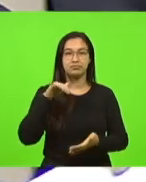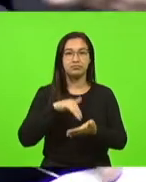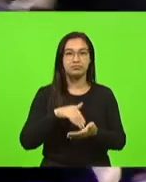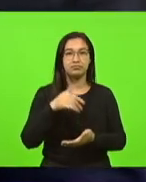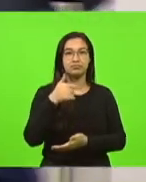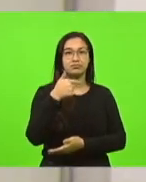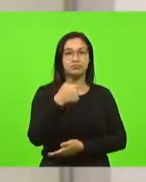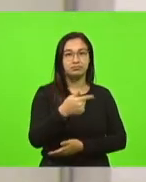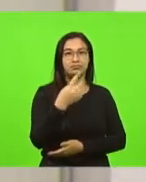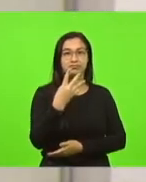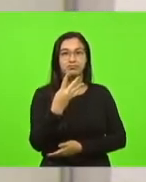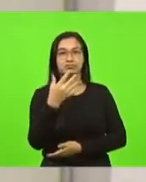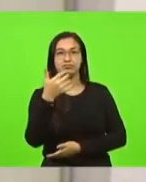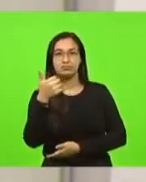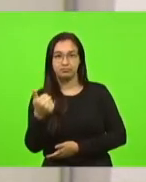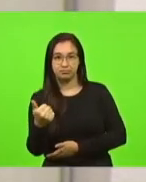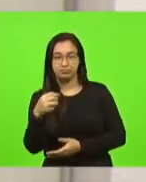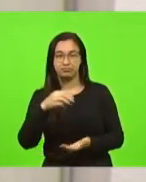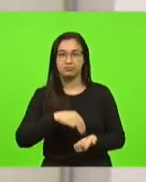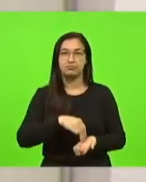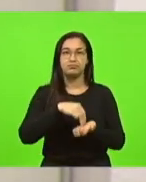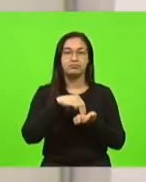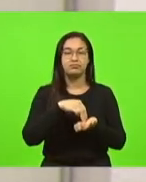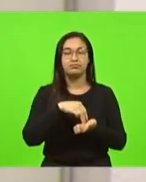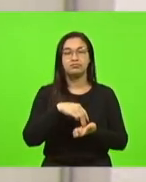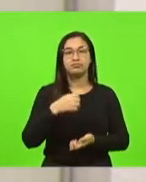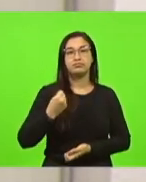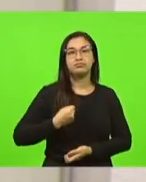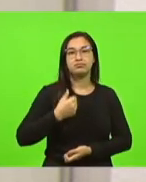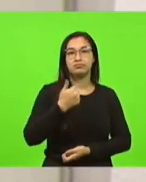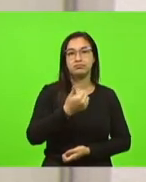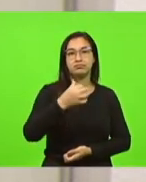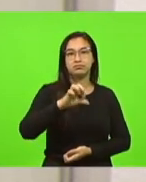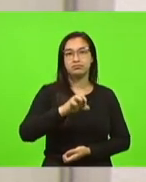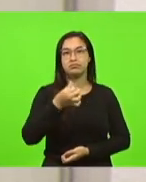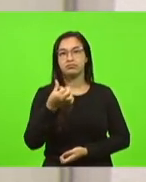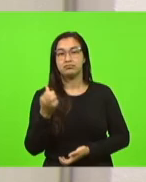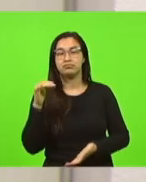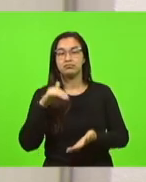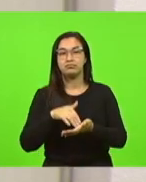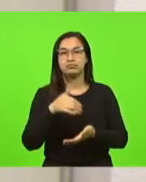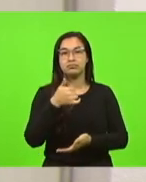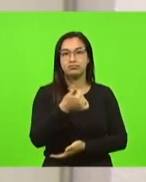a 741 e as moções números 1096 a